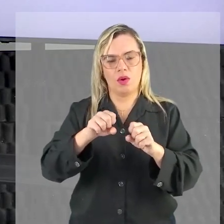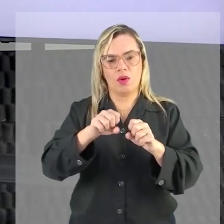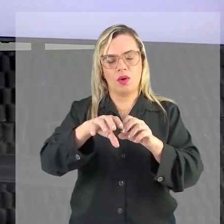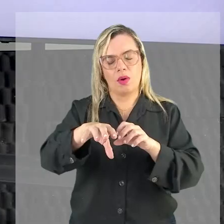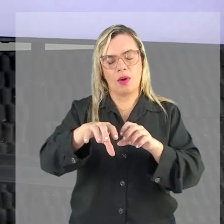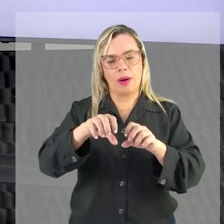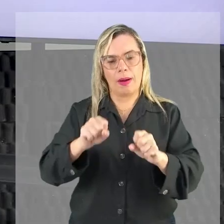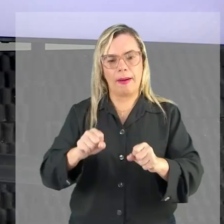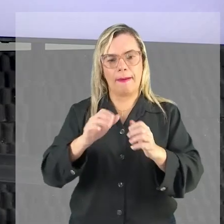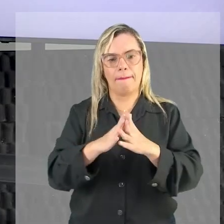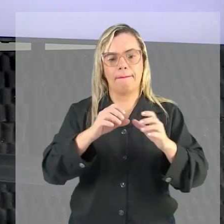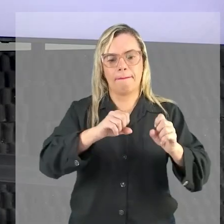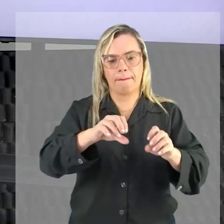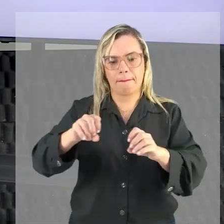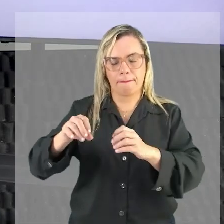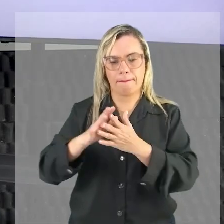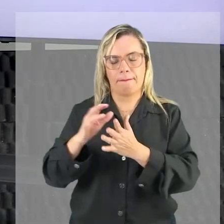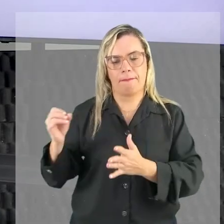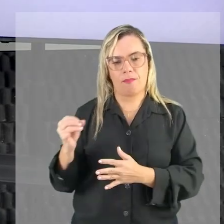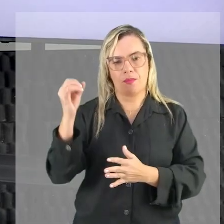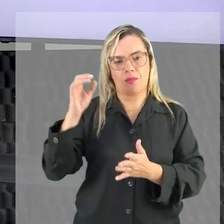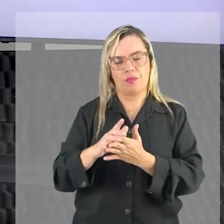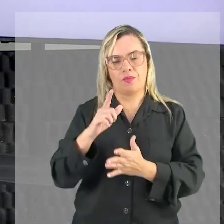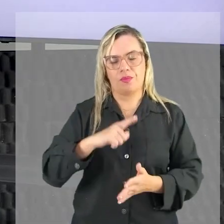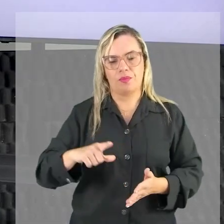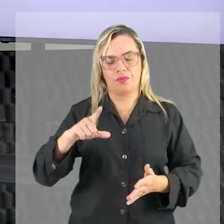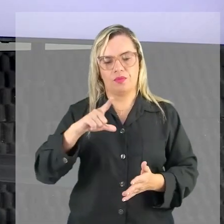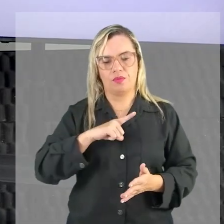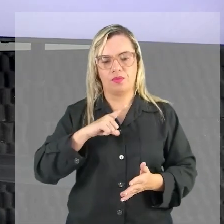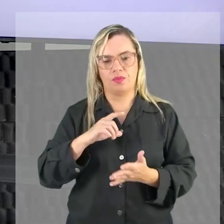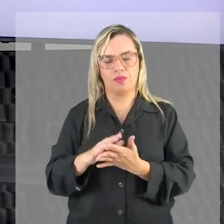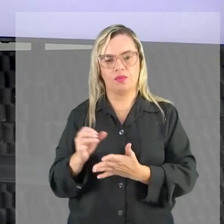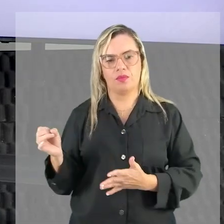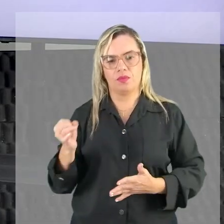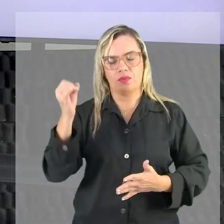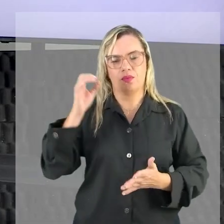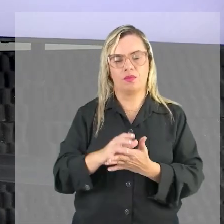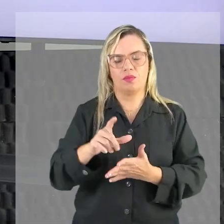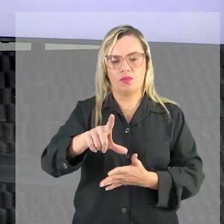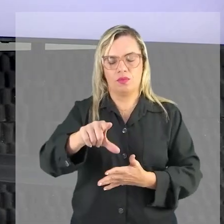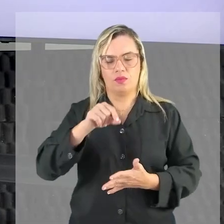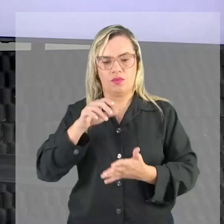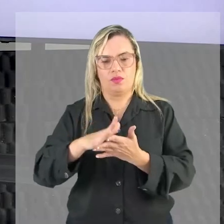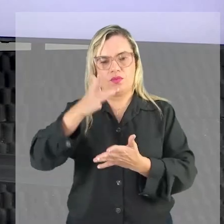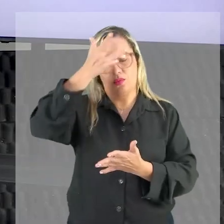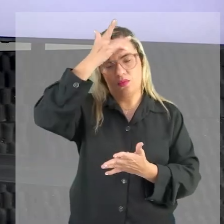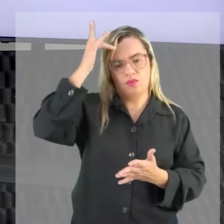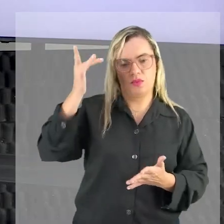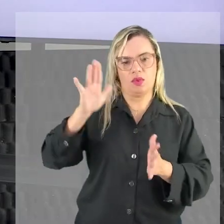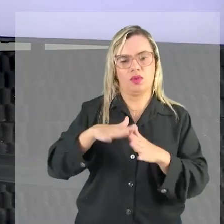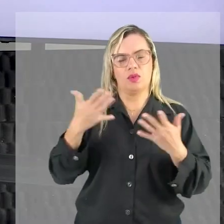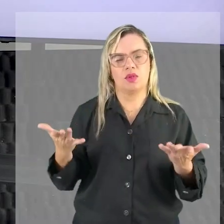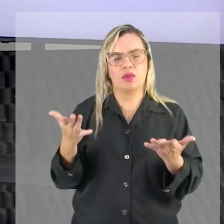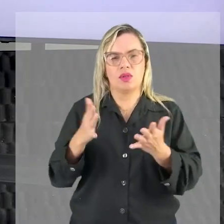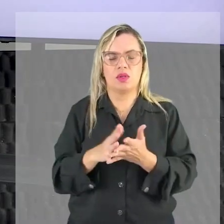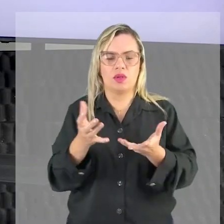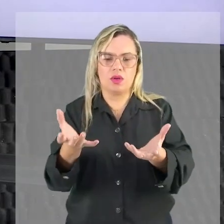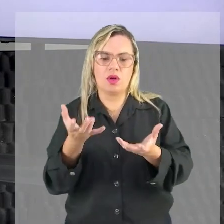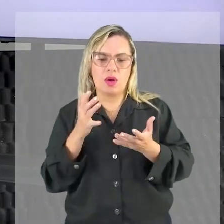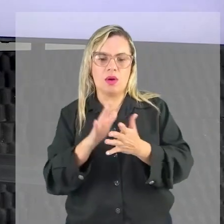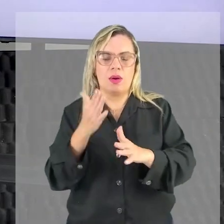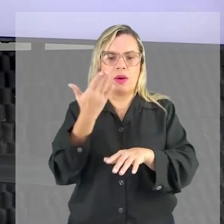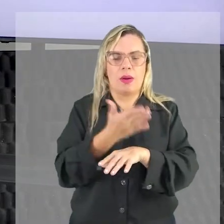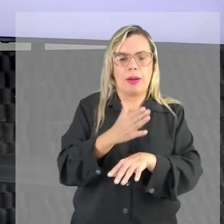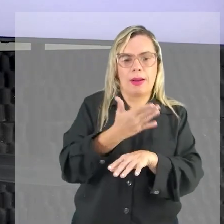são fatores importantes e que têm uma forte influência na tomada de decisão daquele indivíduo, se ele vai querer praticar